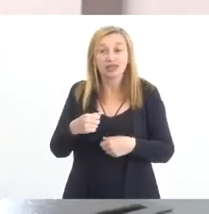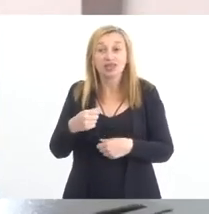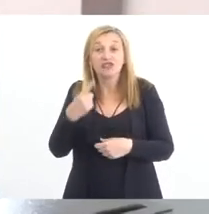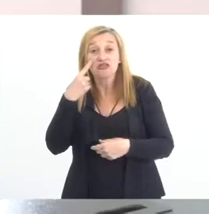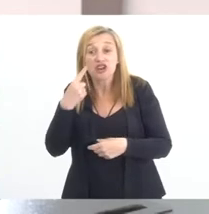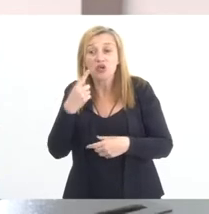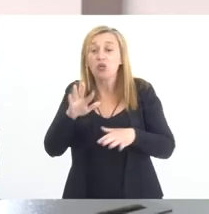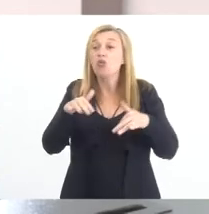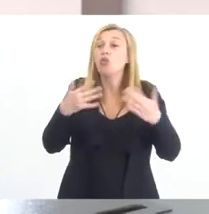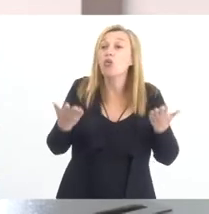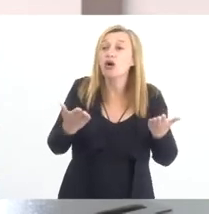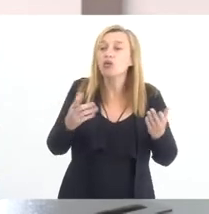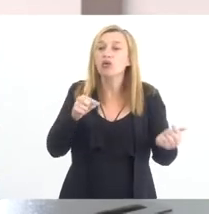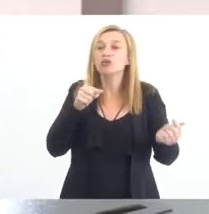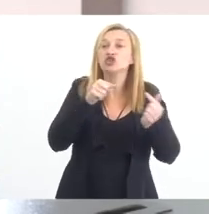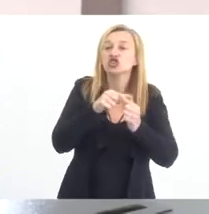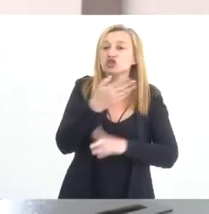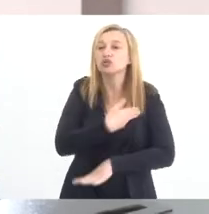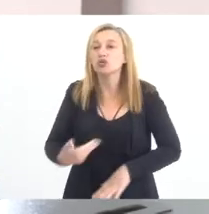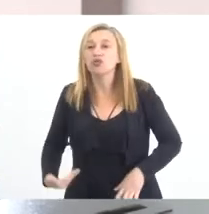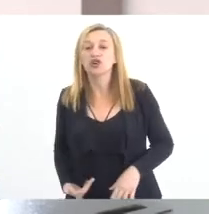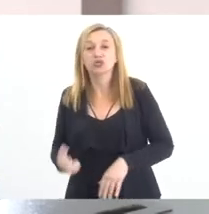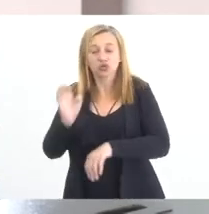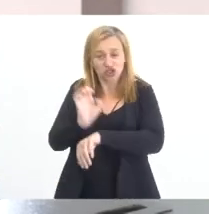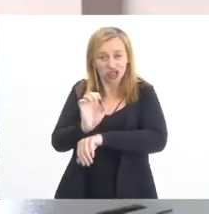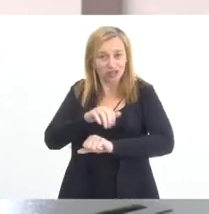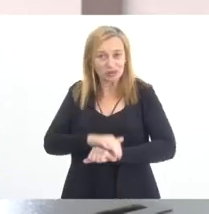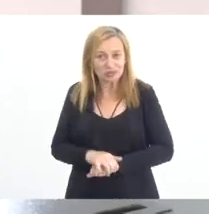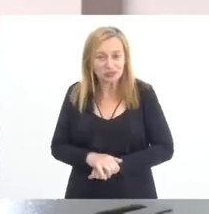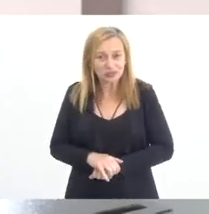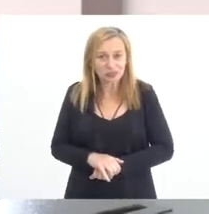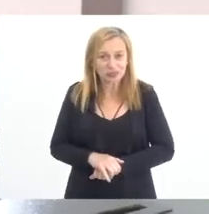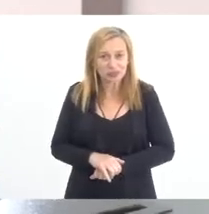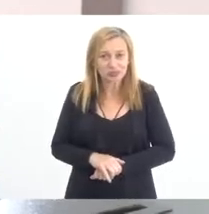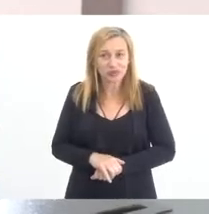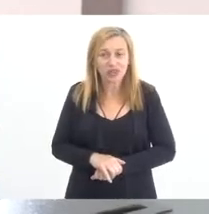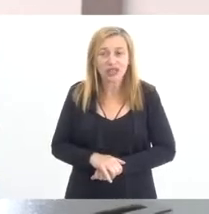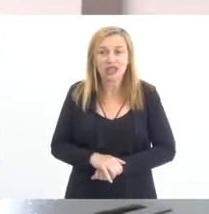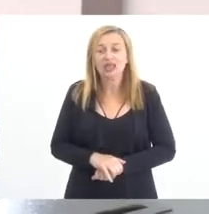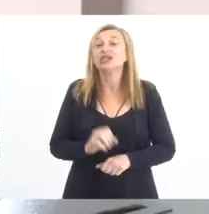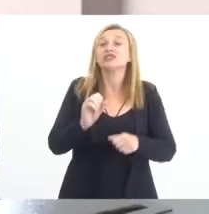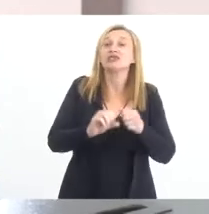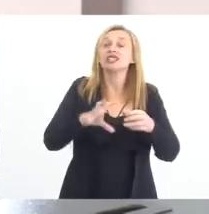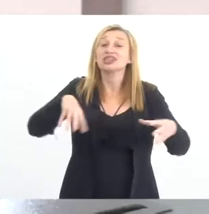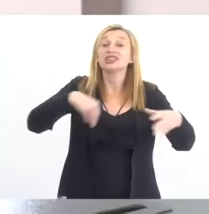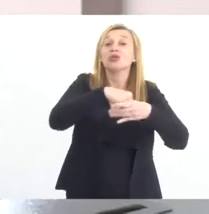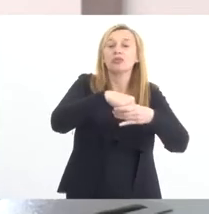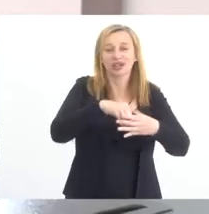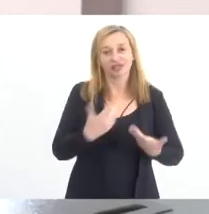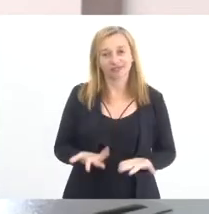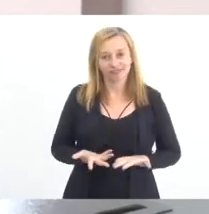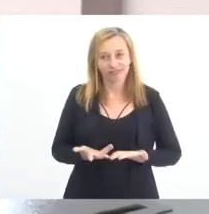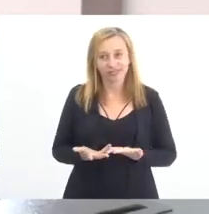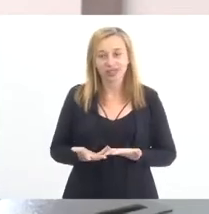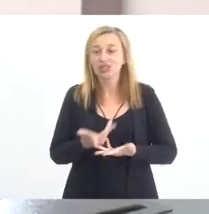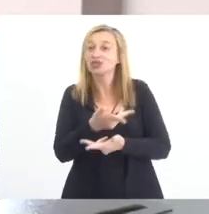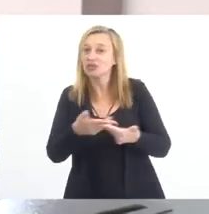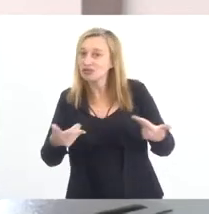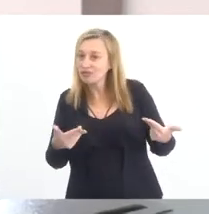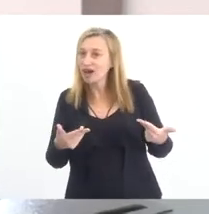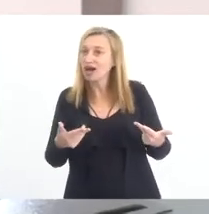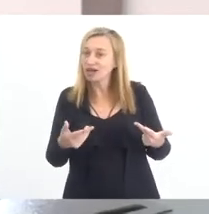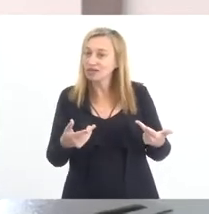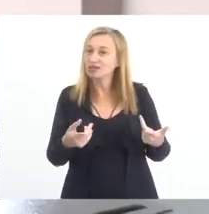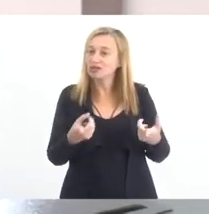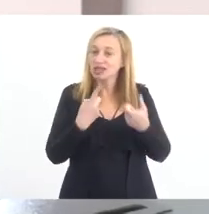interesses do governo do Estado, né, de estar fazendo essa incorporação. Então, são muitos interesses. E